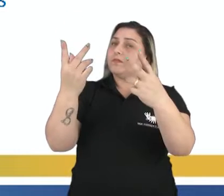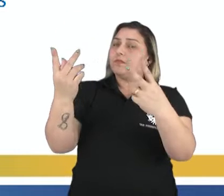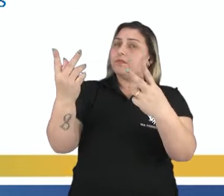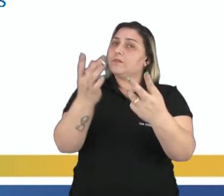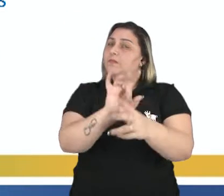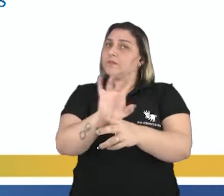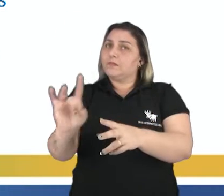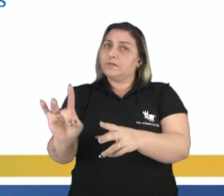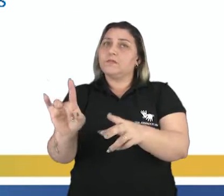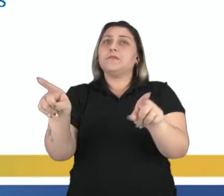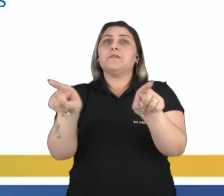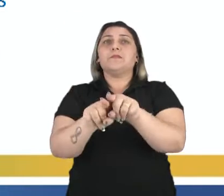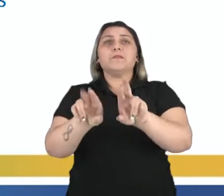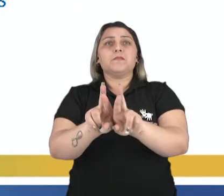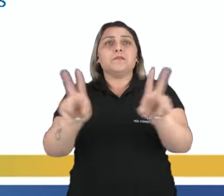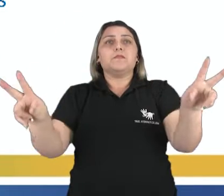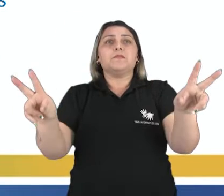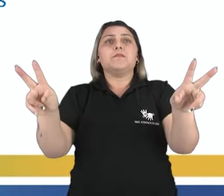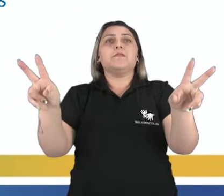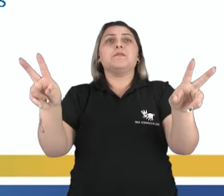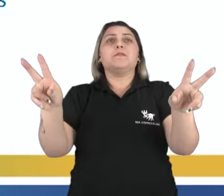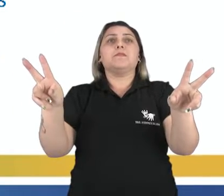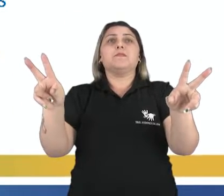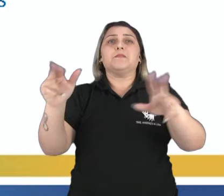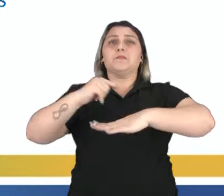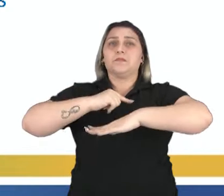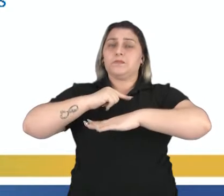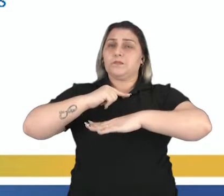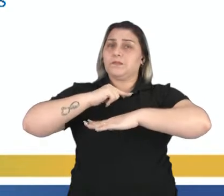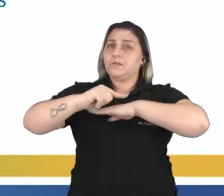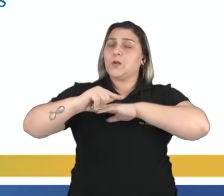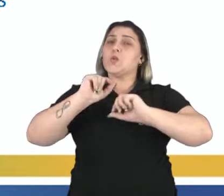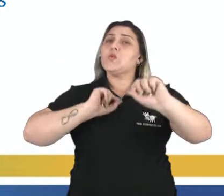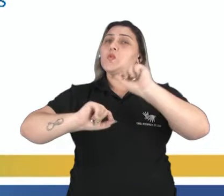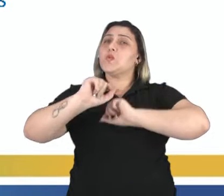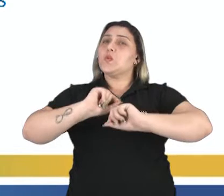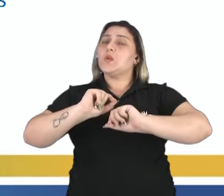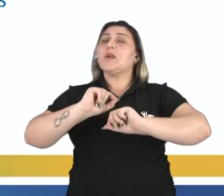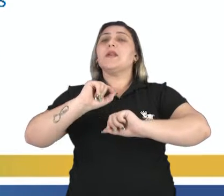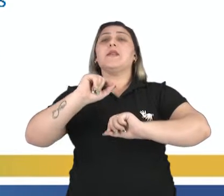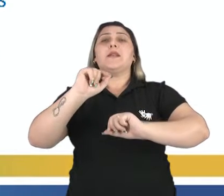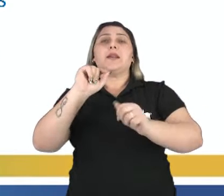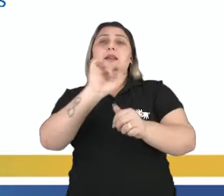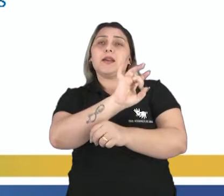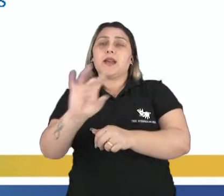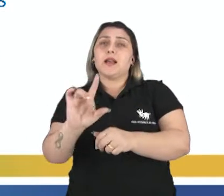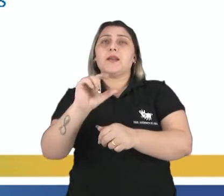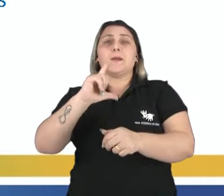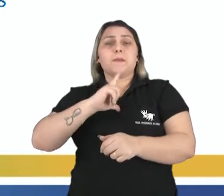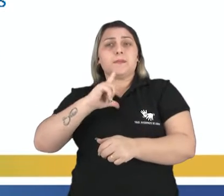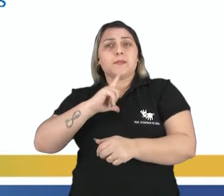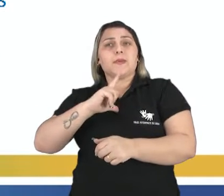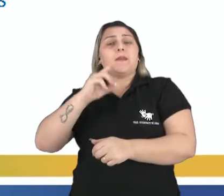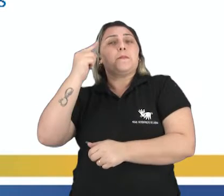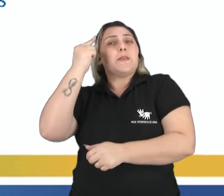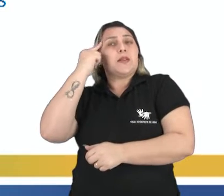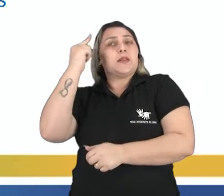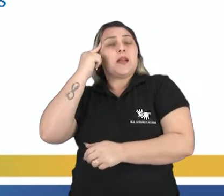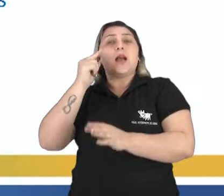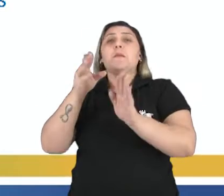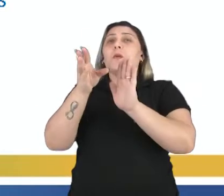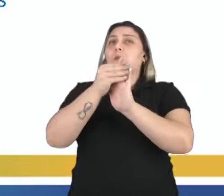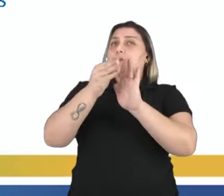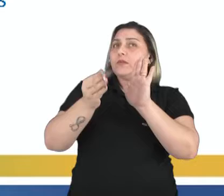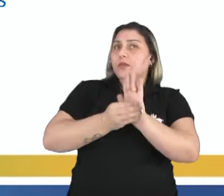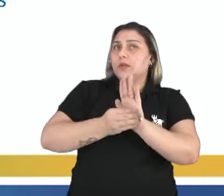outra e distingue-se pela natureza do plano e do que ocupa. Pensar é pensar por